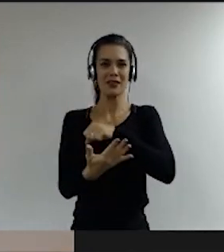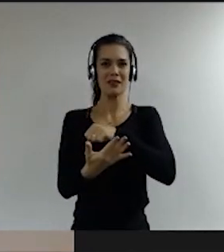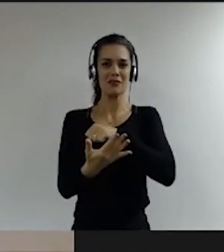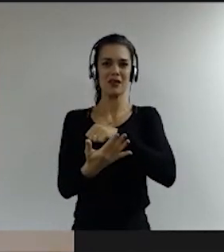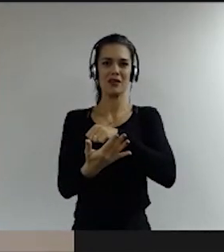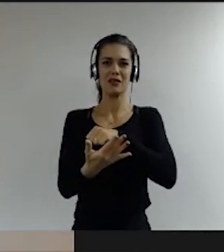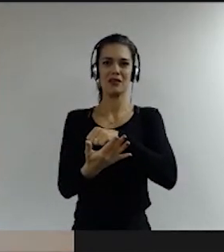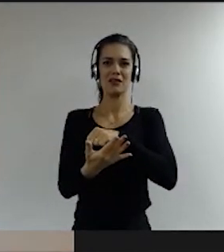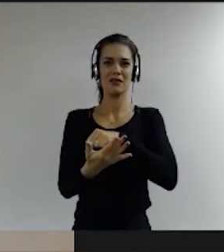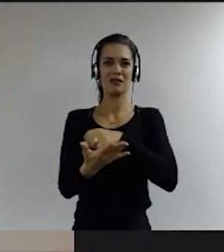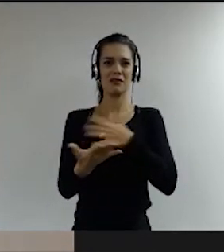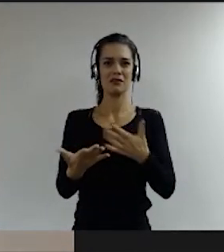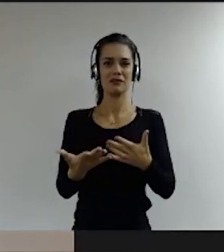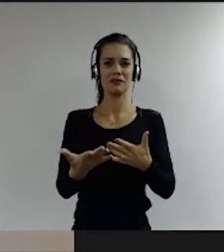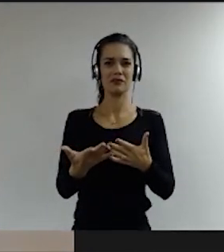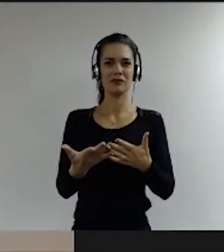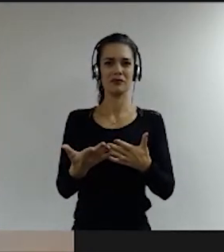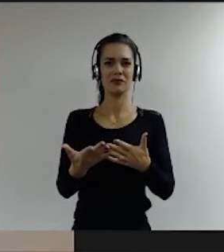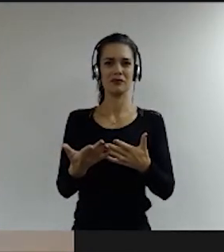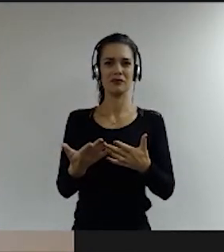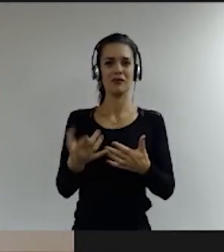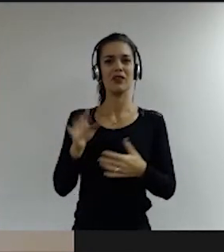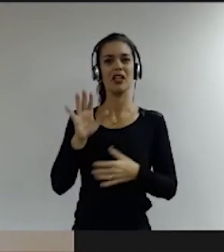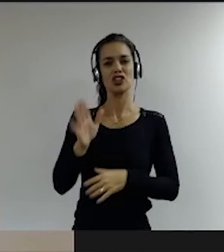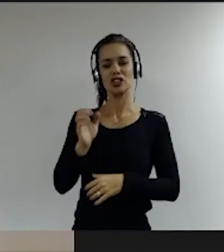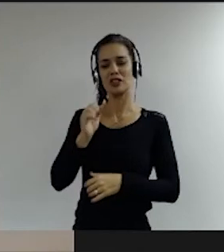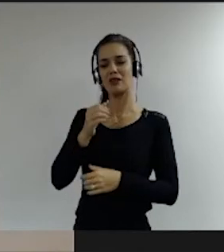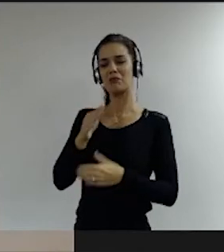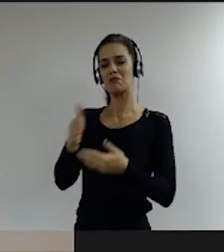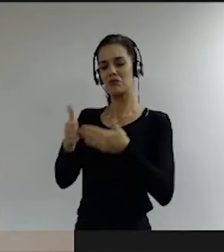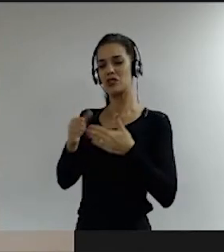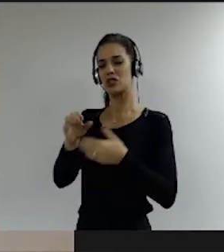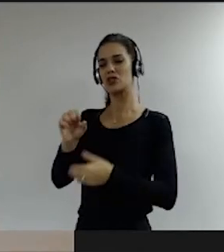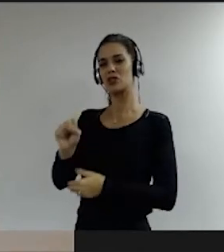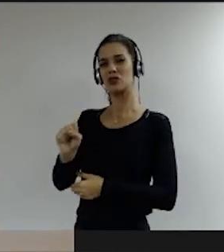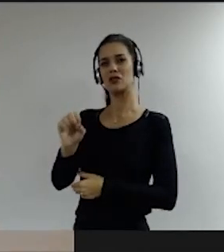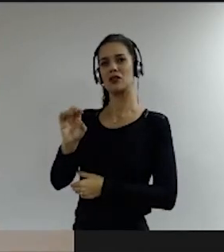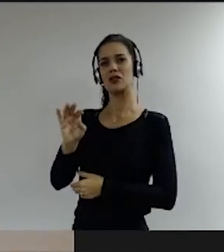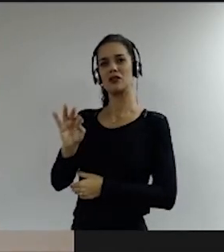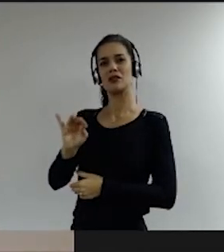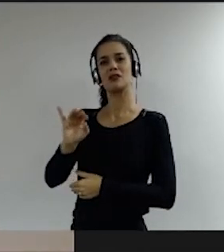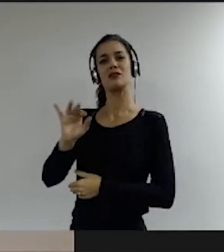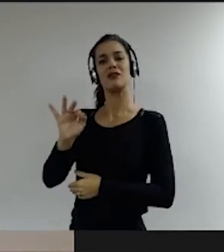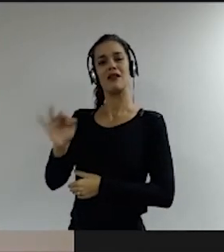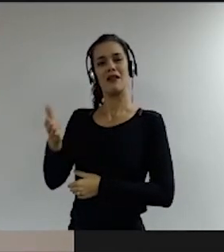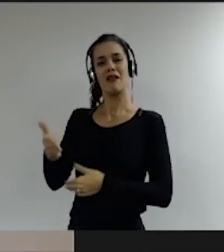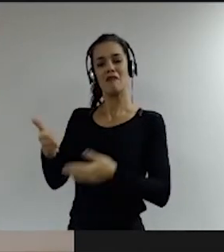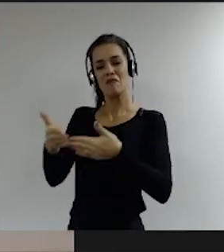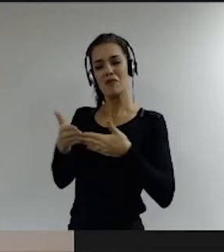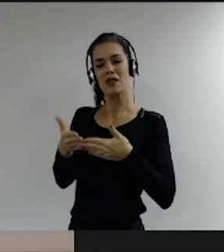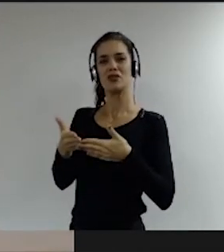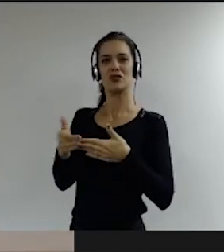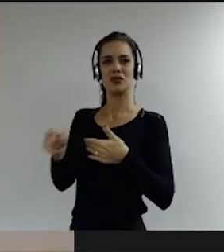não conseguimos no Supremo, a Ordem sozinha foi ao Supremo enfrentar esse problema, porque